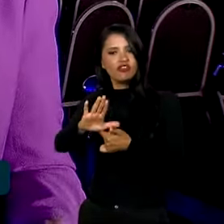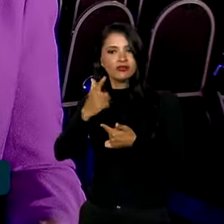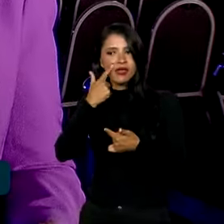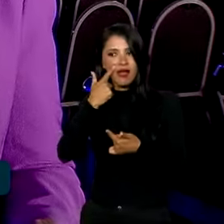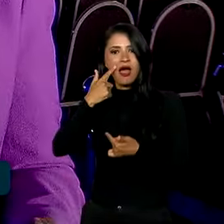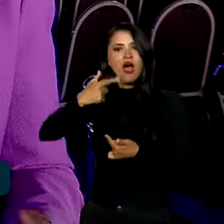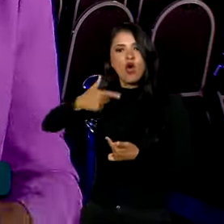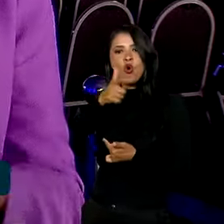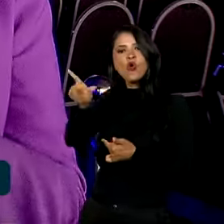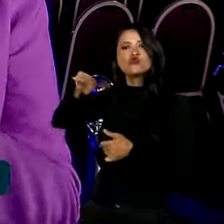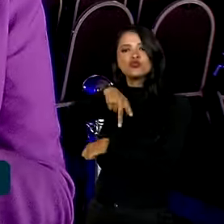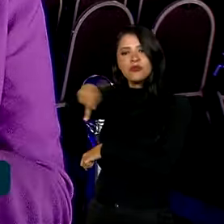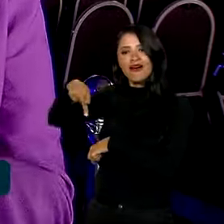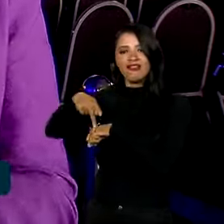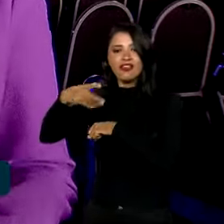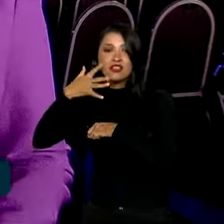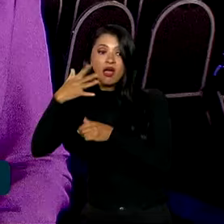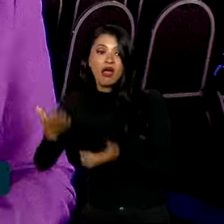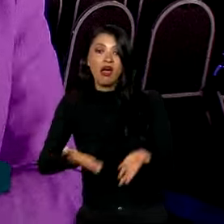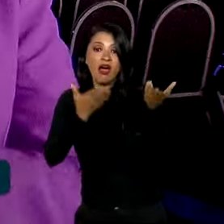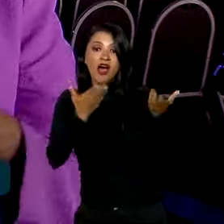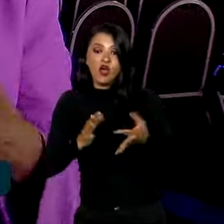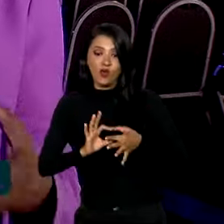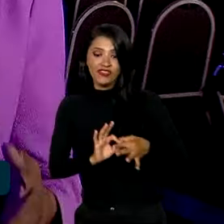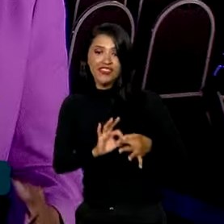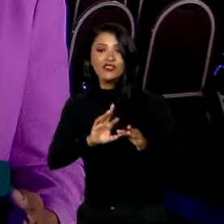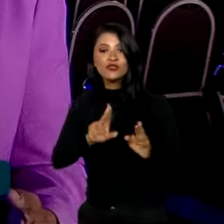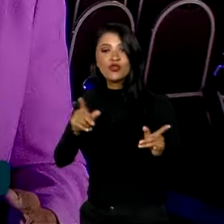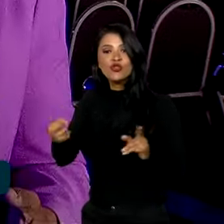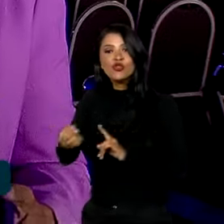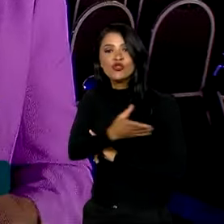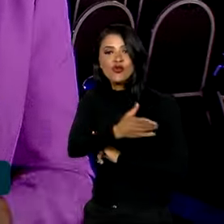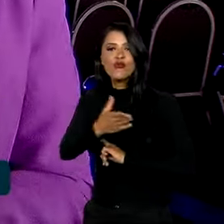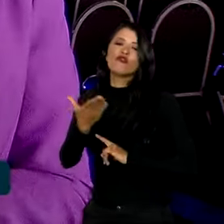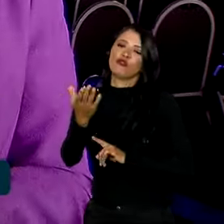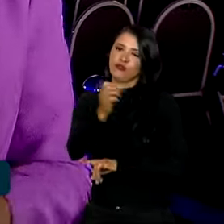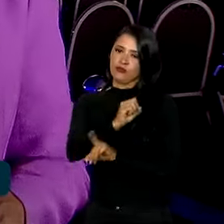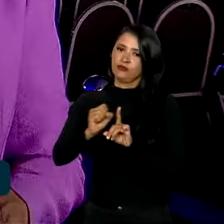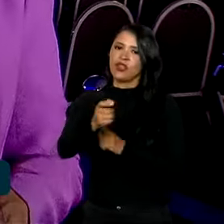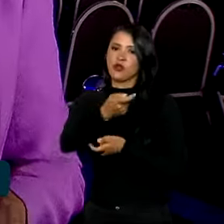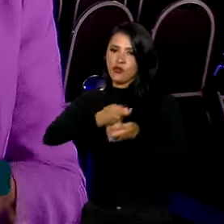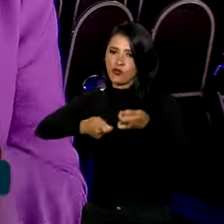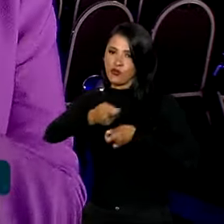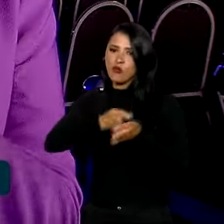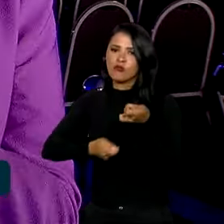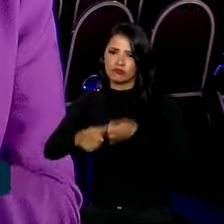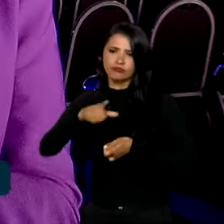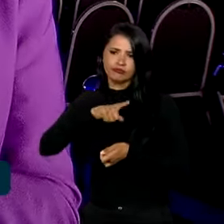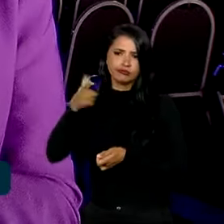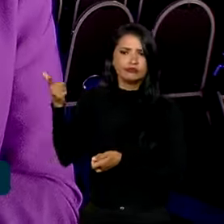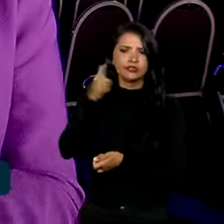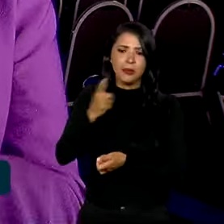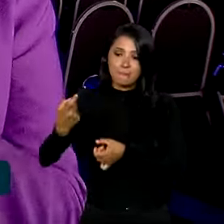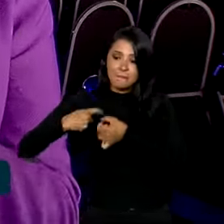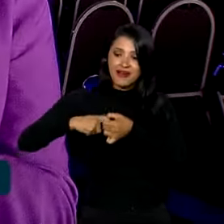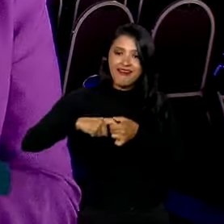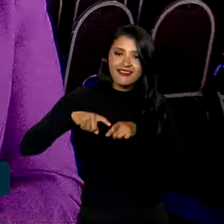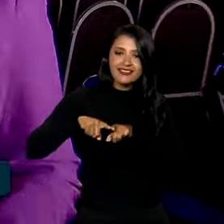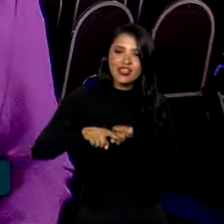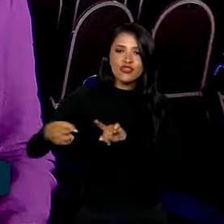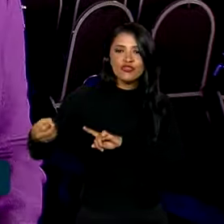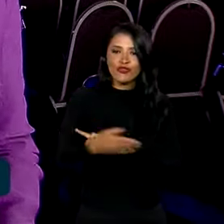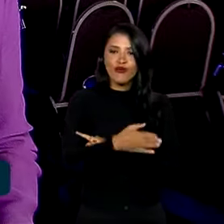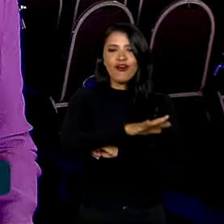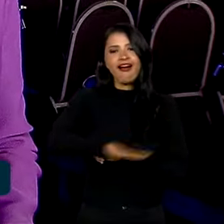investidores internacionais um novo contexto econômico e social, buscando estabelecer novas parcerias nas